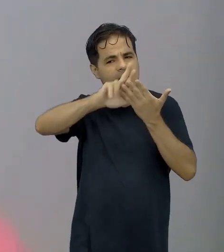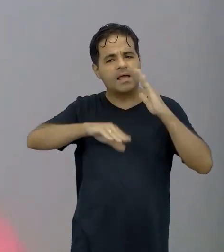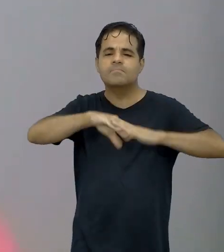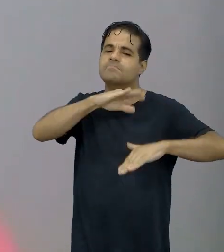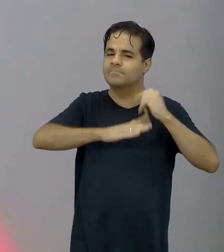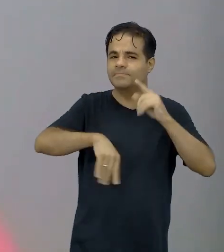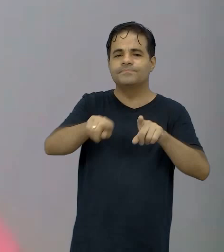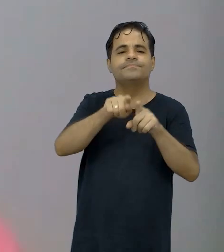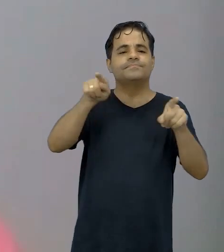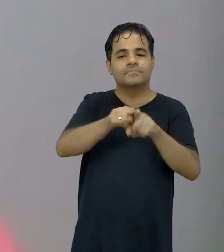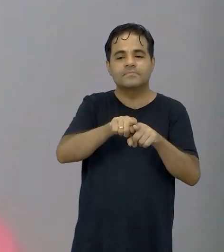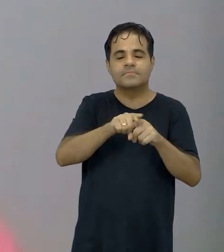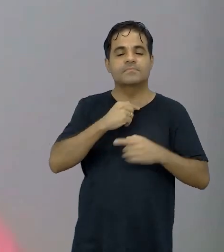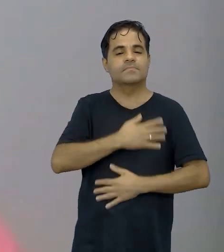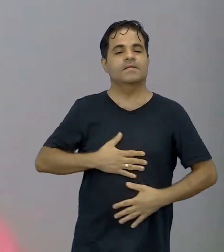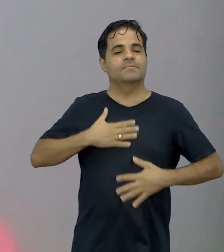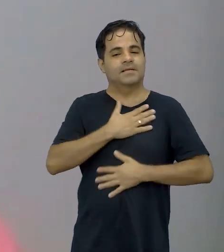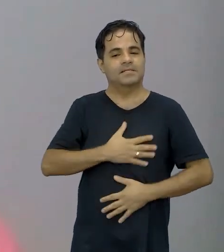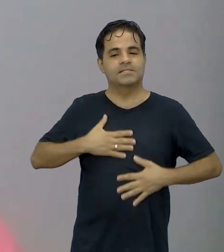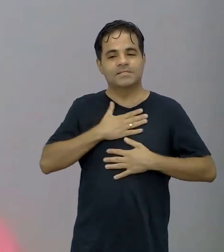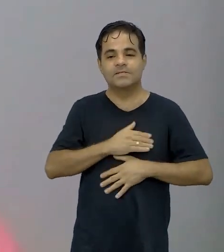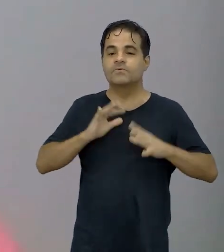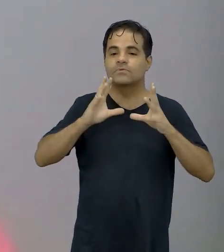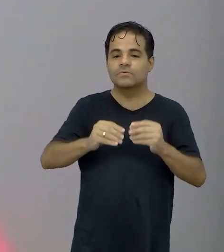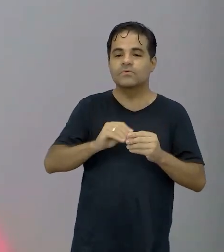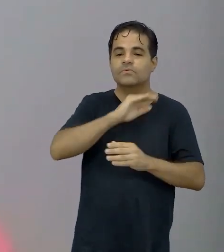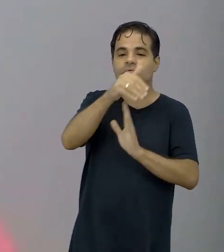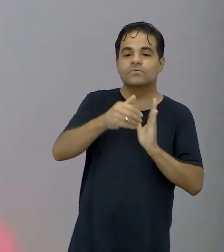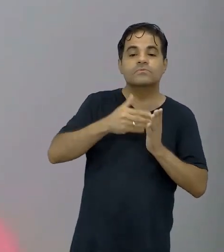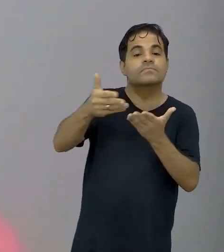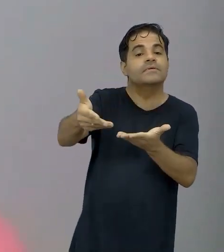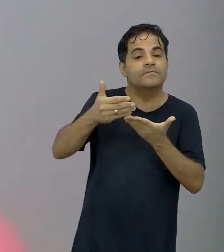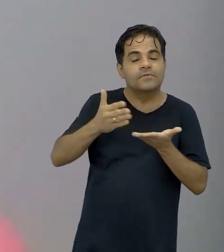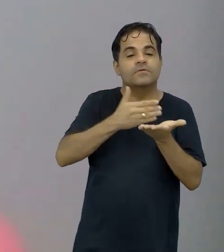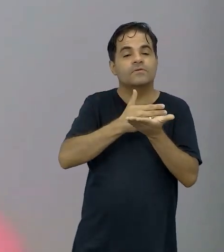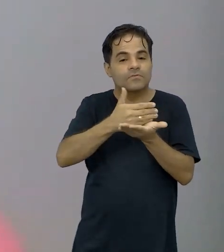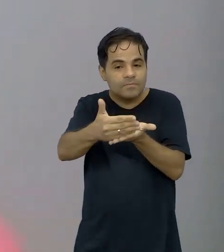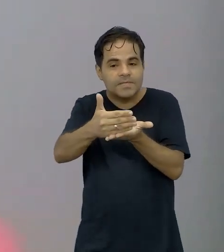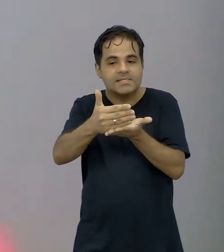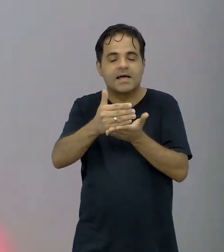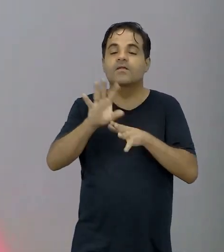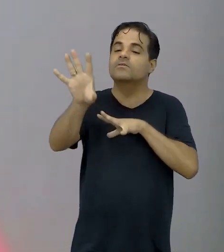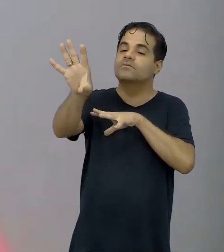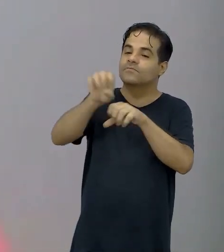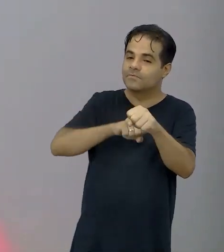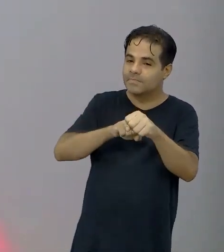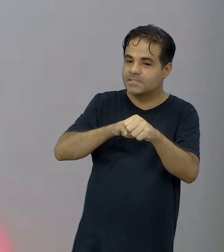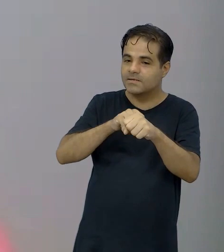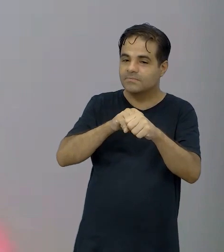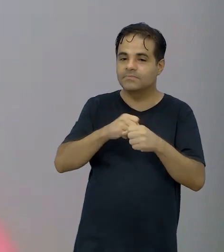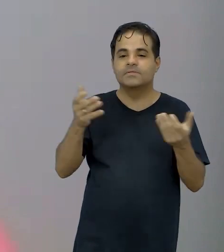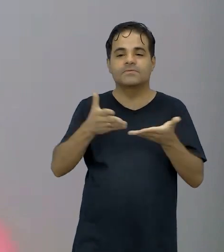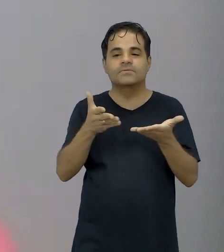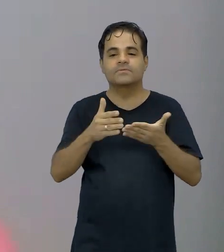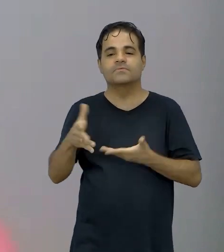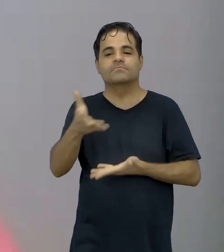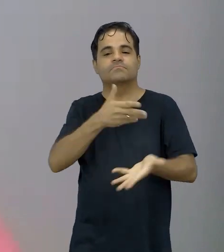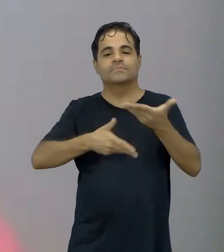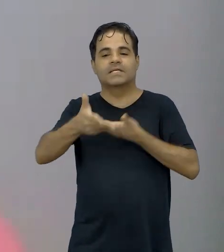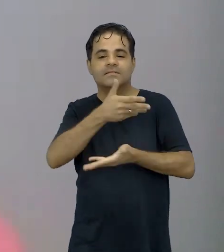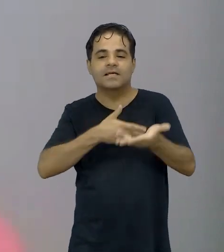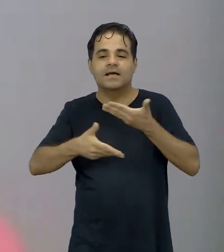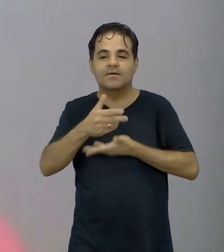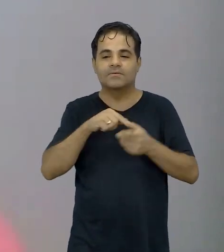também. Prazer a todos, sejam muito bem-vindos. Eu vou dar início, então, para a nossa formação, e assim eu vou